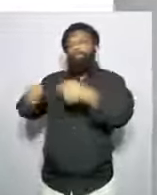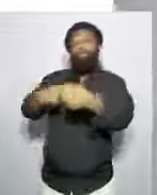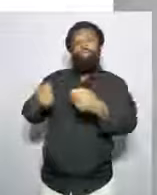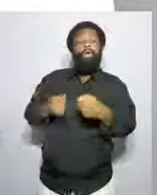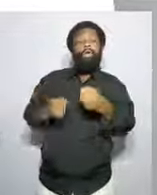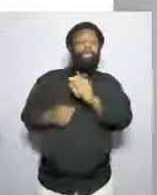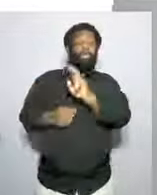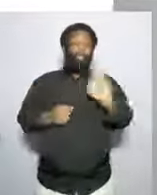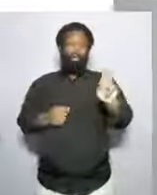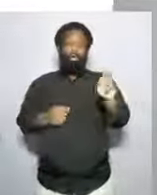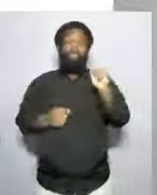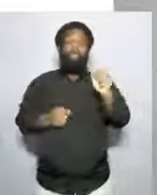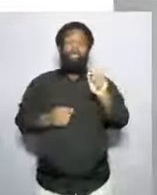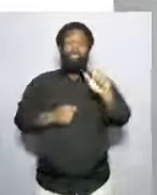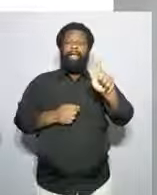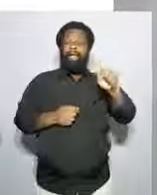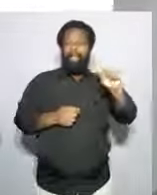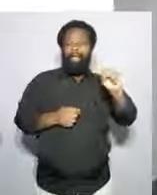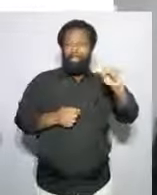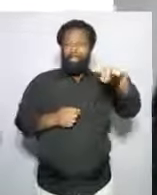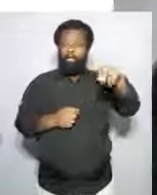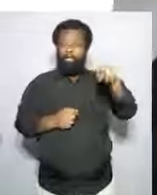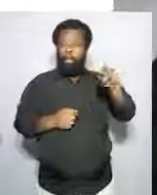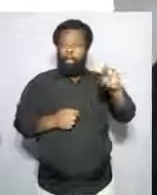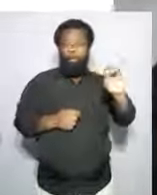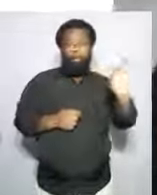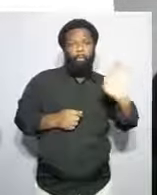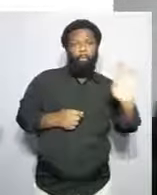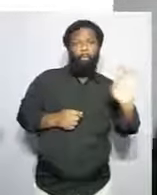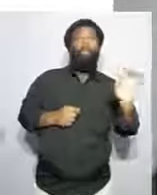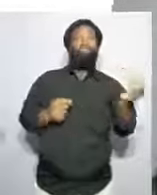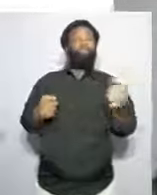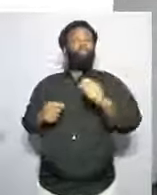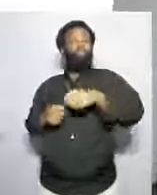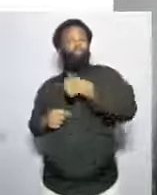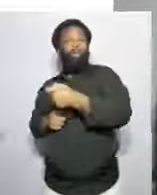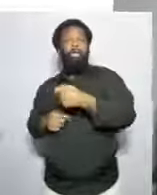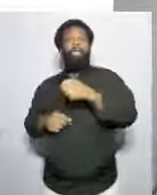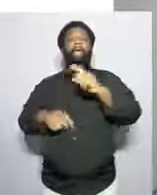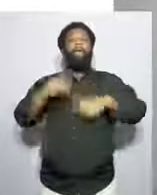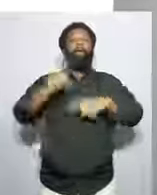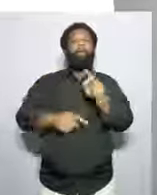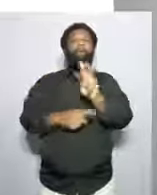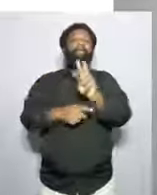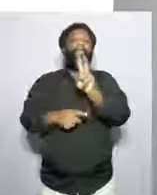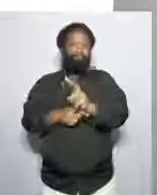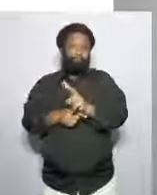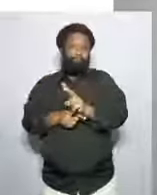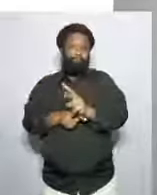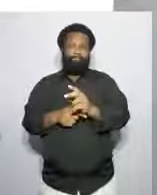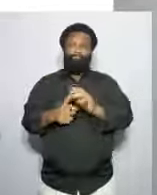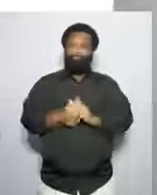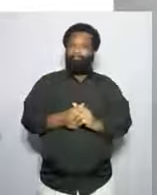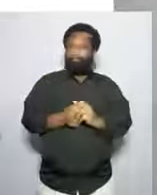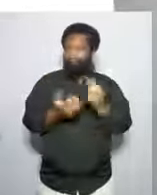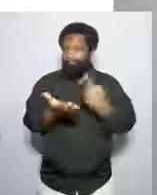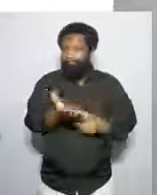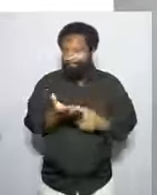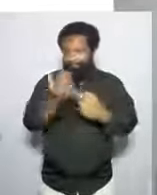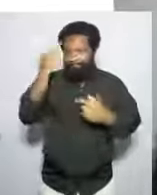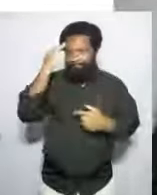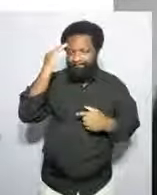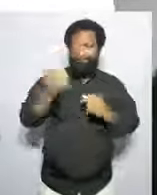e não colocar uma opção de gases nobres. Então, você classificaria como elemento representativo também. Combinado?